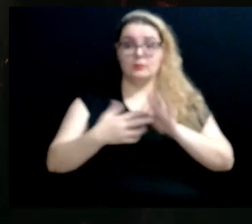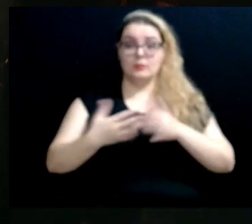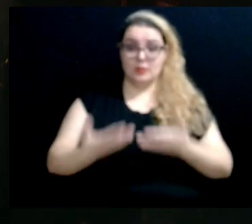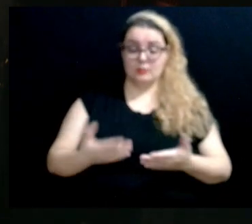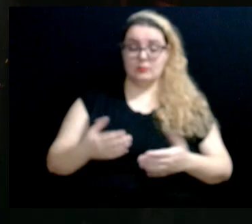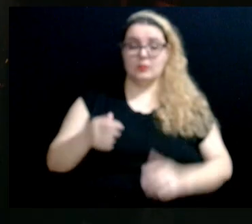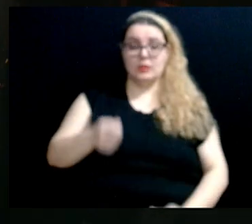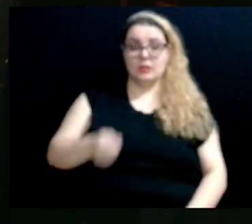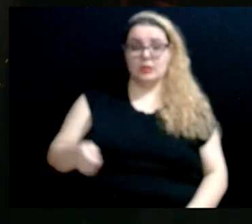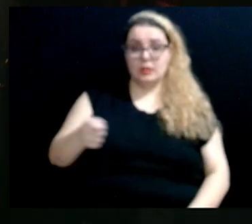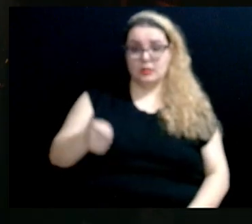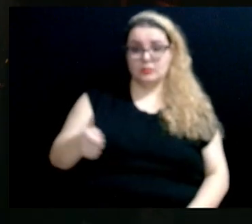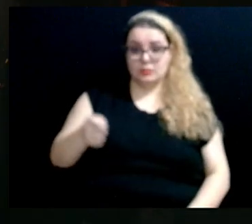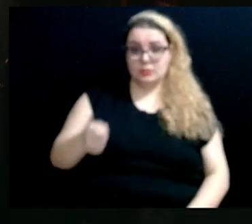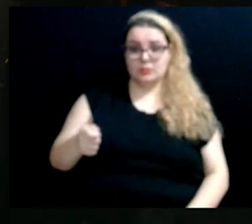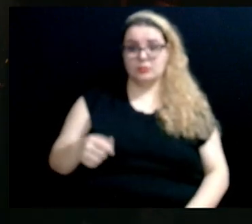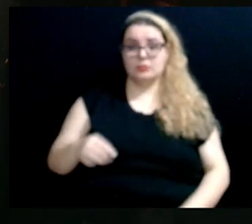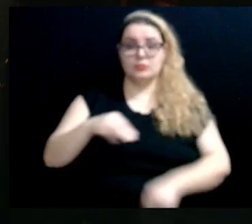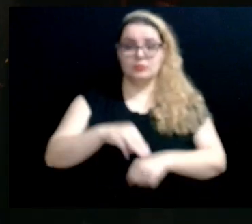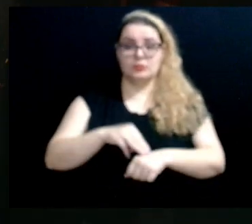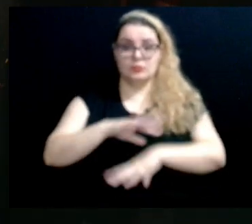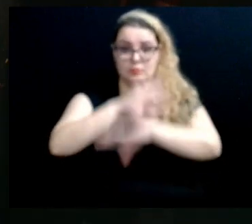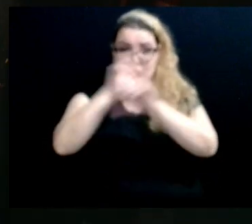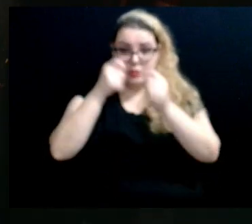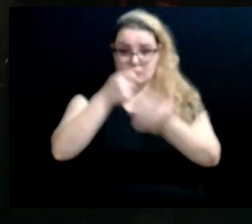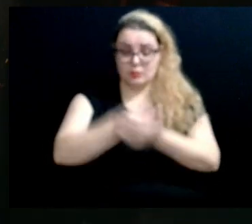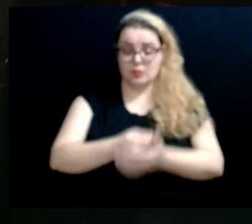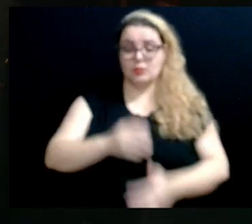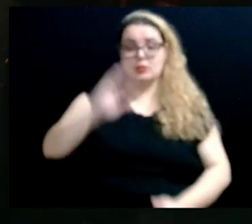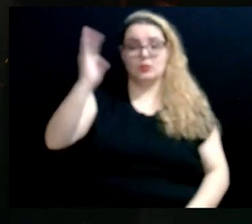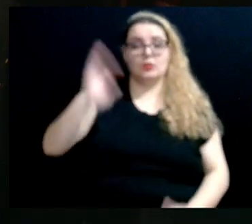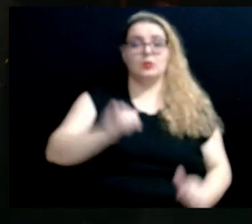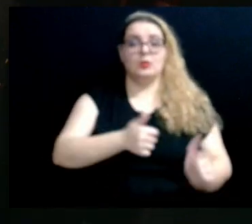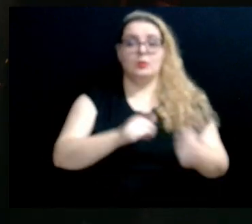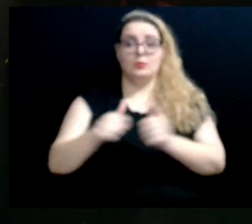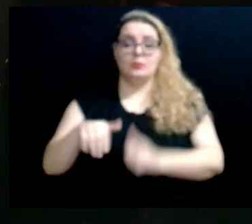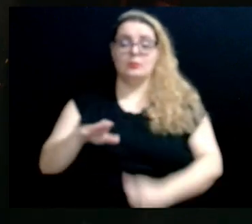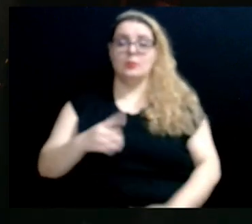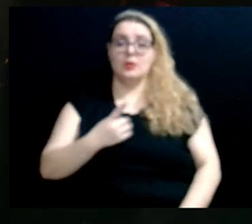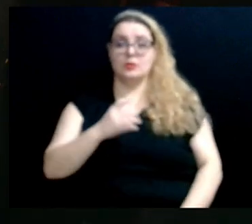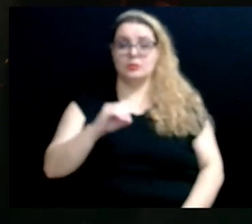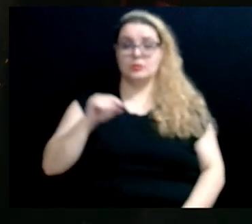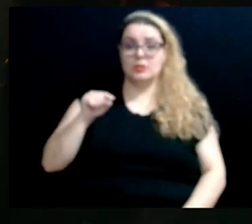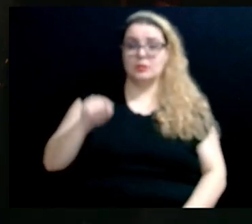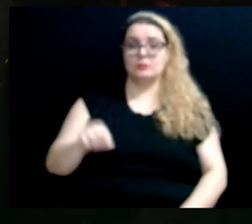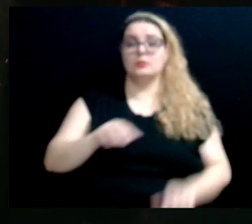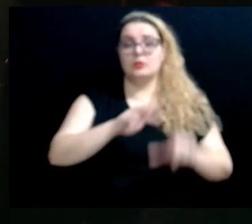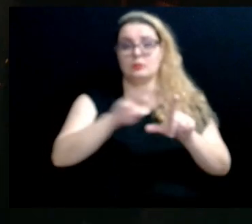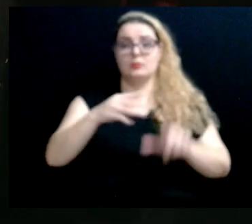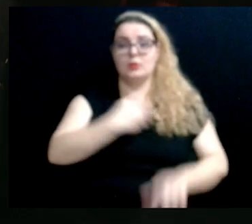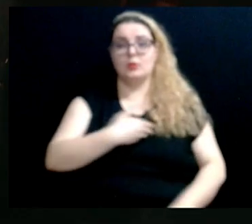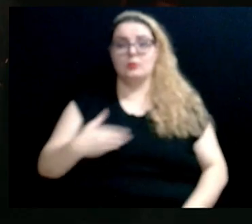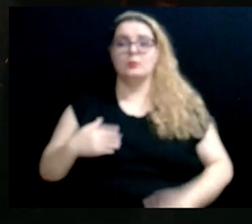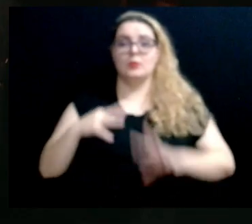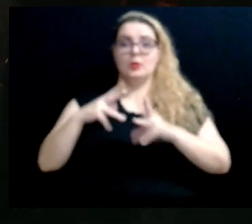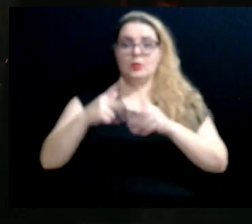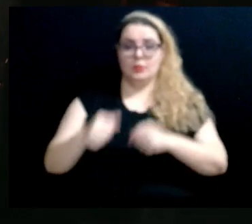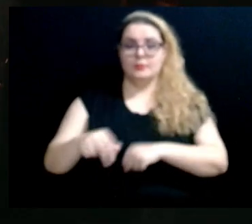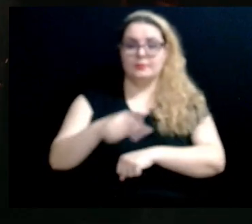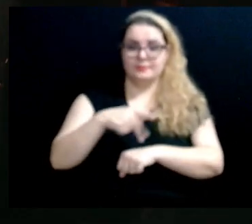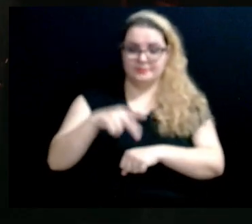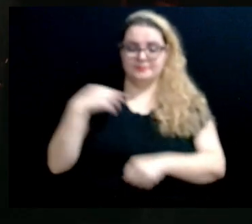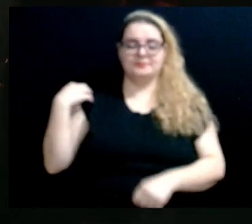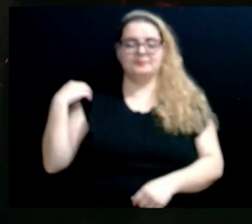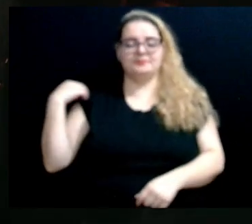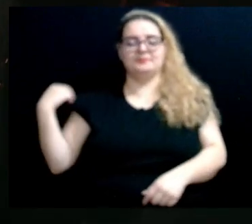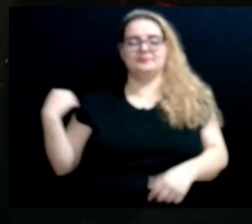dos Tribunais de Contas do Brasil, que avaliou mais de 10 mil portais públicos em todo o país. Então, mais